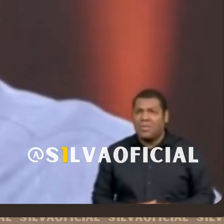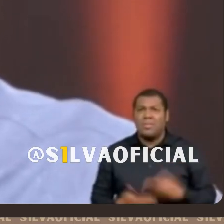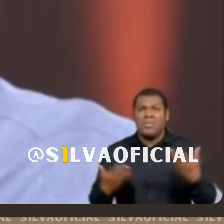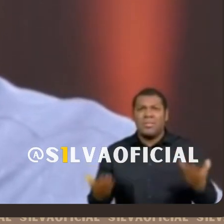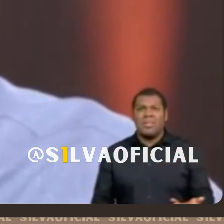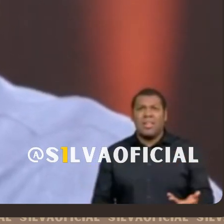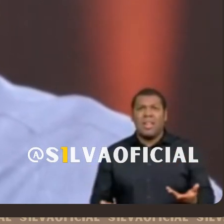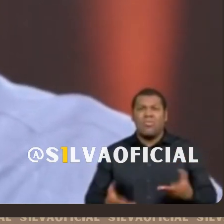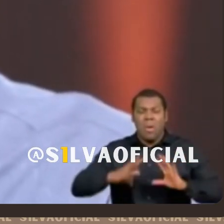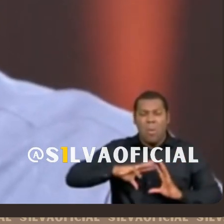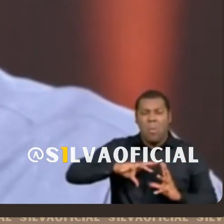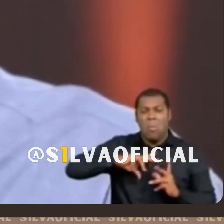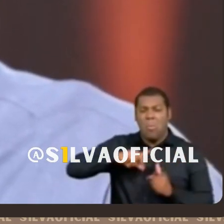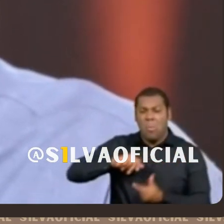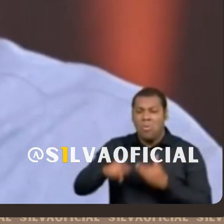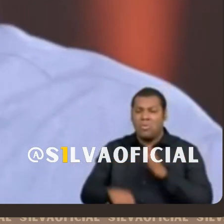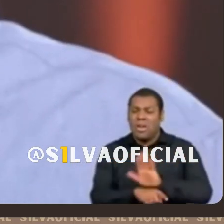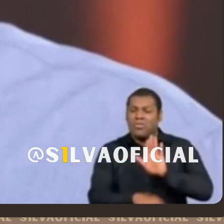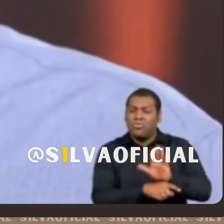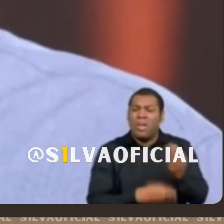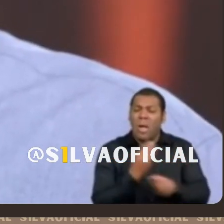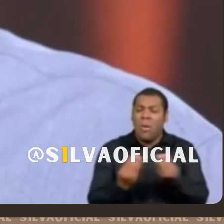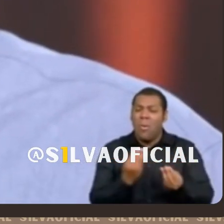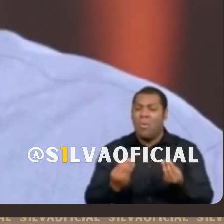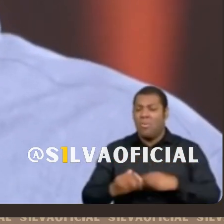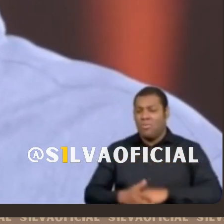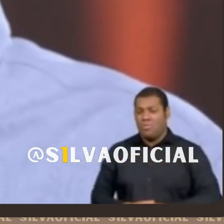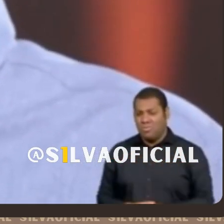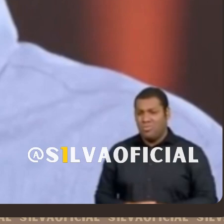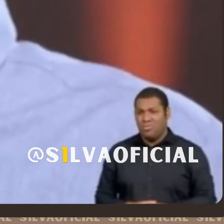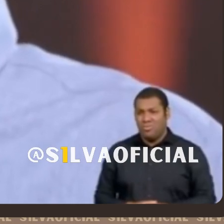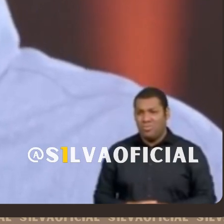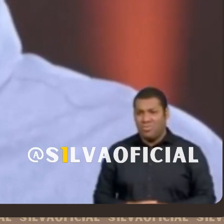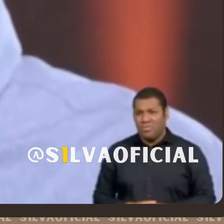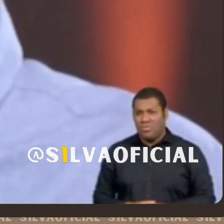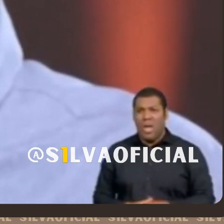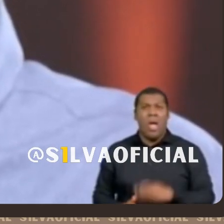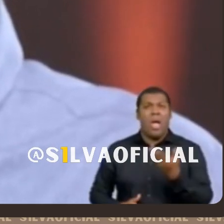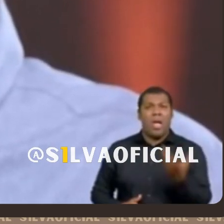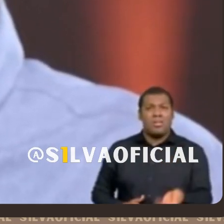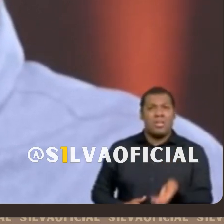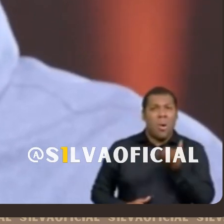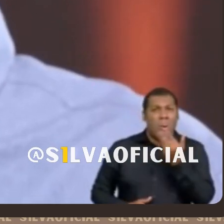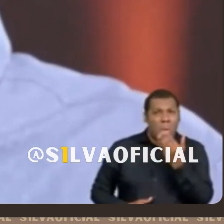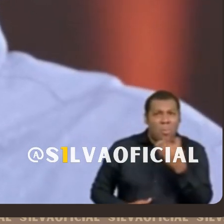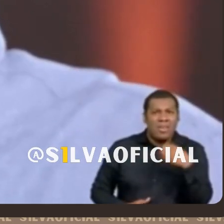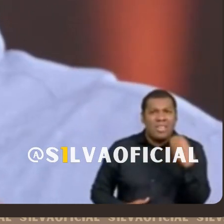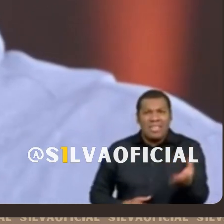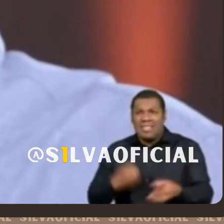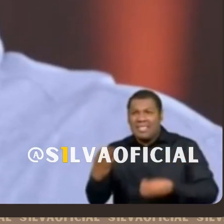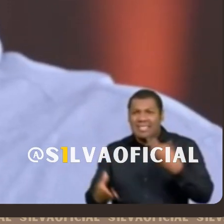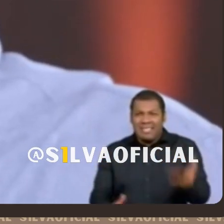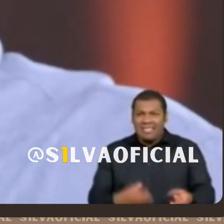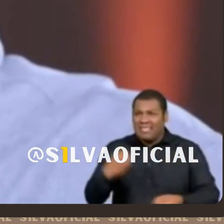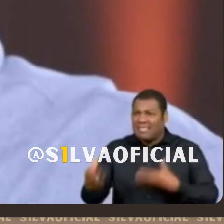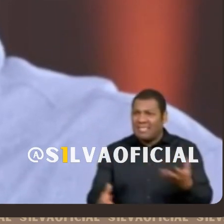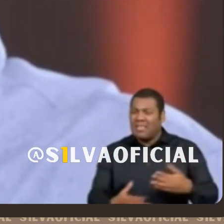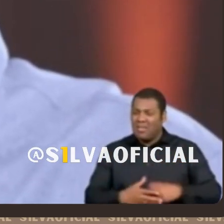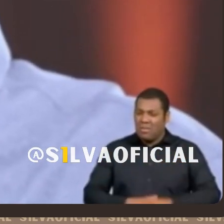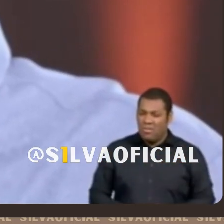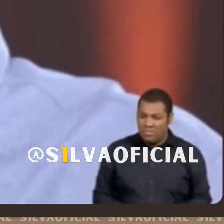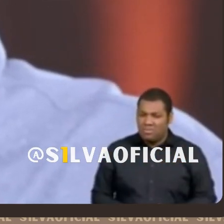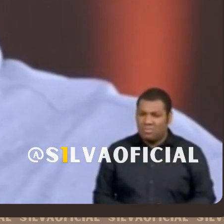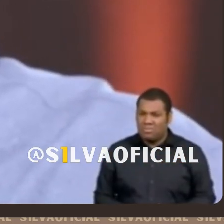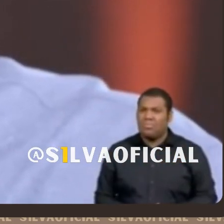mais justa. Sabe? Não precisa ser igualitária, mas mais justa. Menos e que quem tem mais, paga